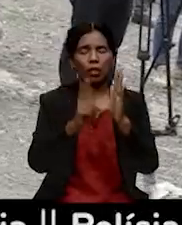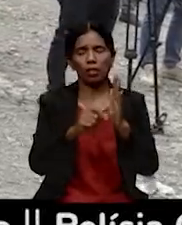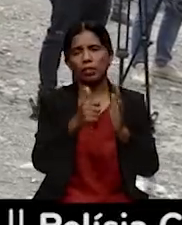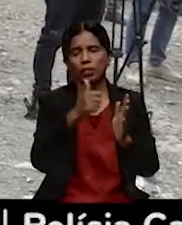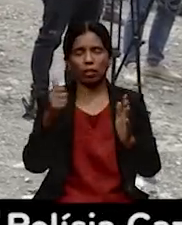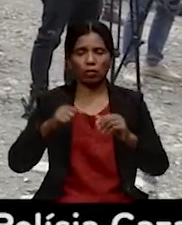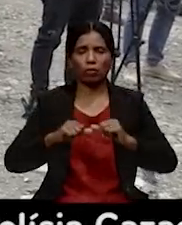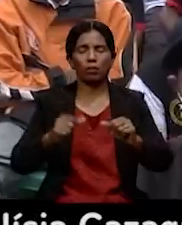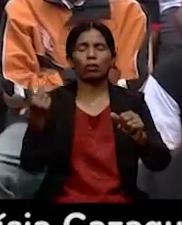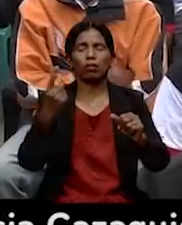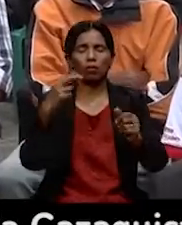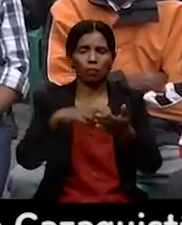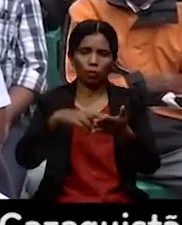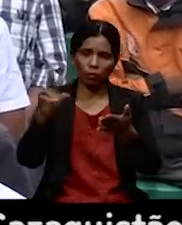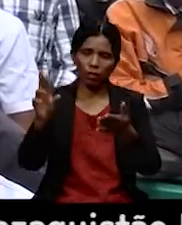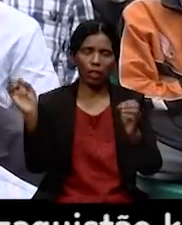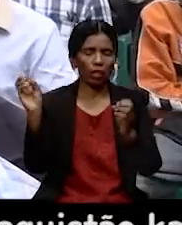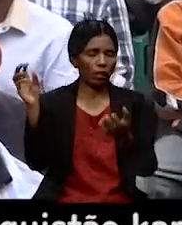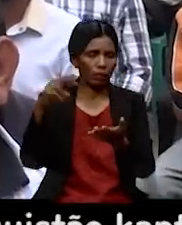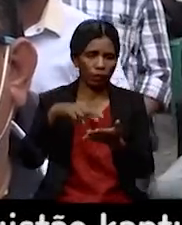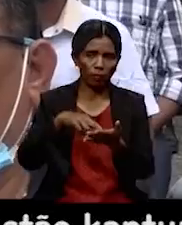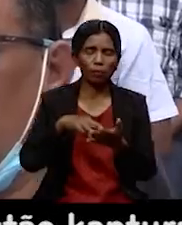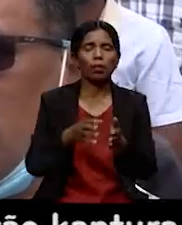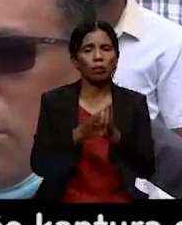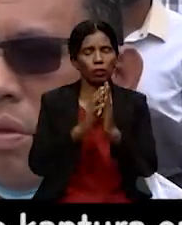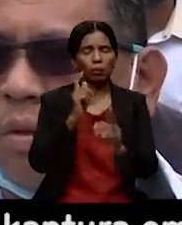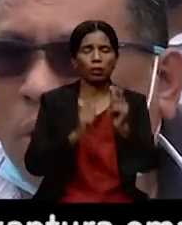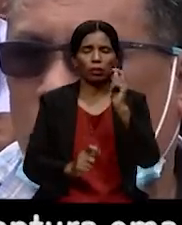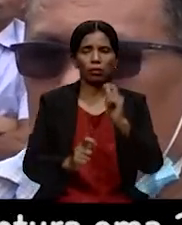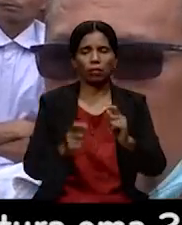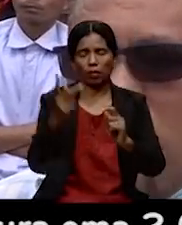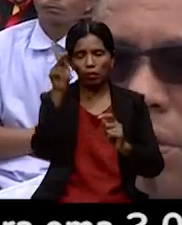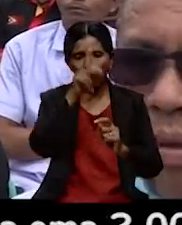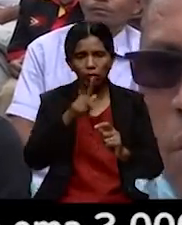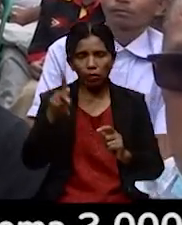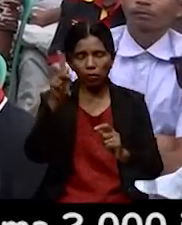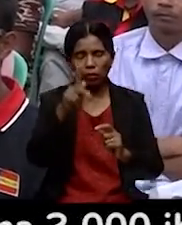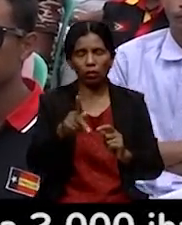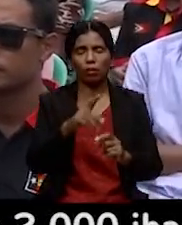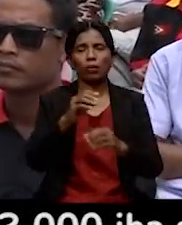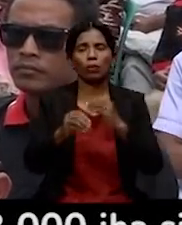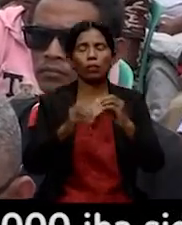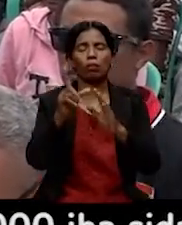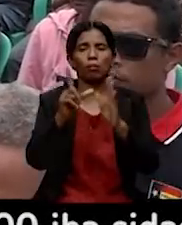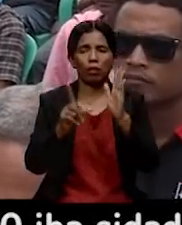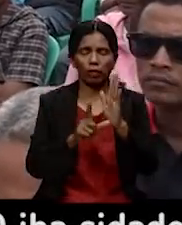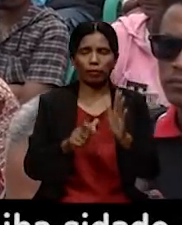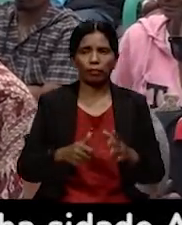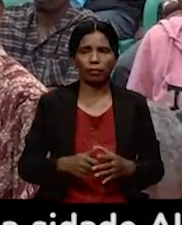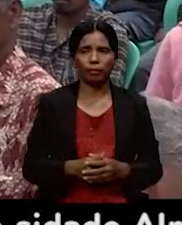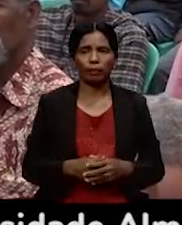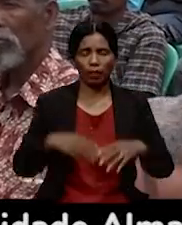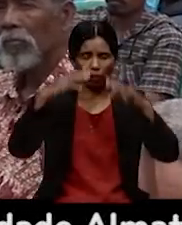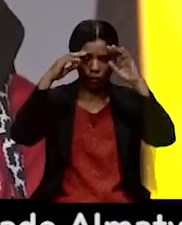fatin promulga caveta no bele husu ba tribunal atu halau fiscalização preventiva constitucionalidade. Presidente